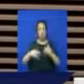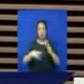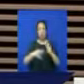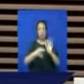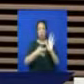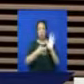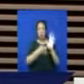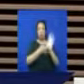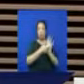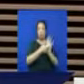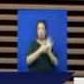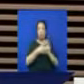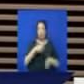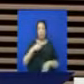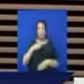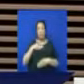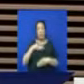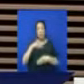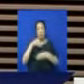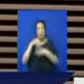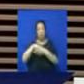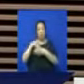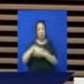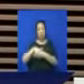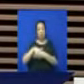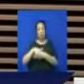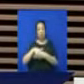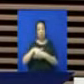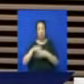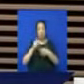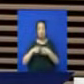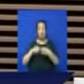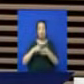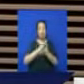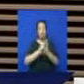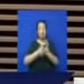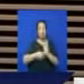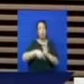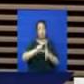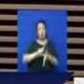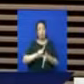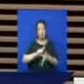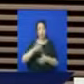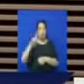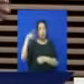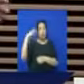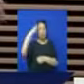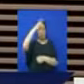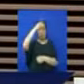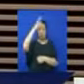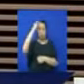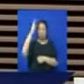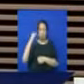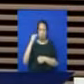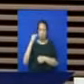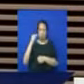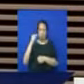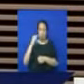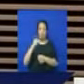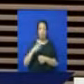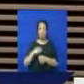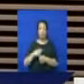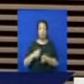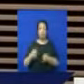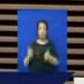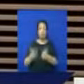acabou sendo votado, mas quero lhe dizer, vereador Júlio César, que o senhor sinta-se autor também,